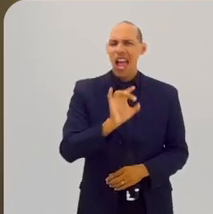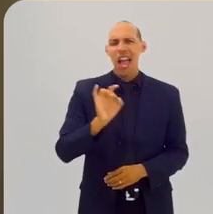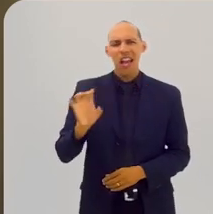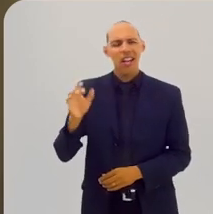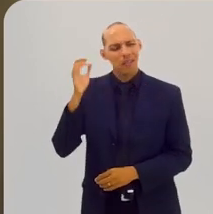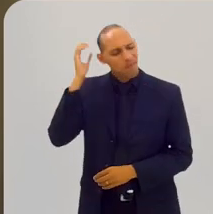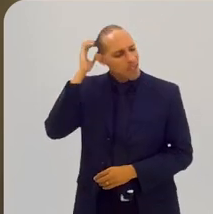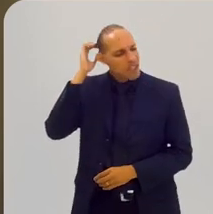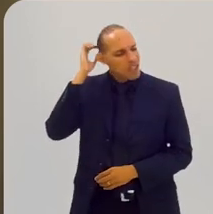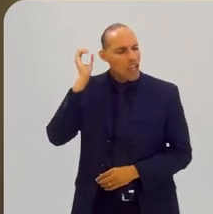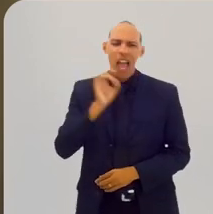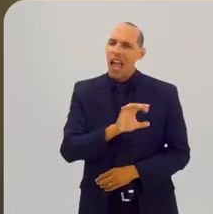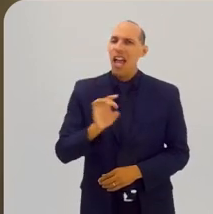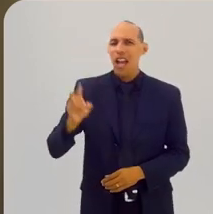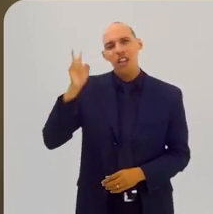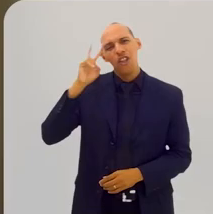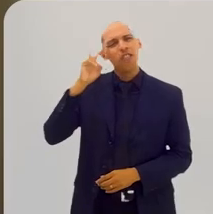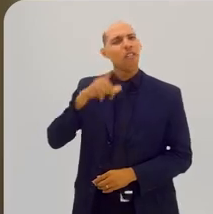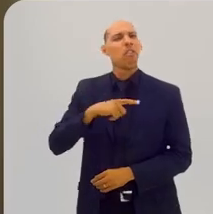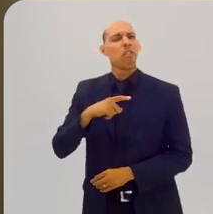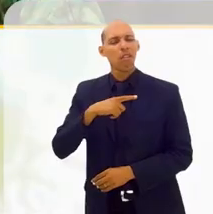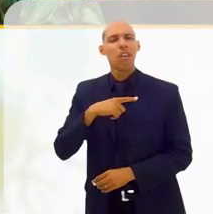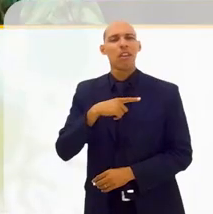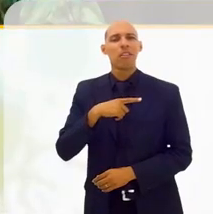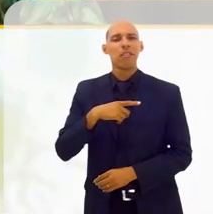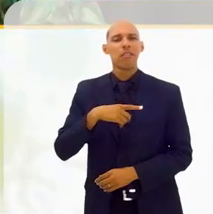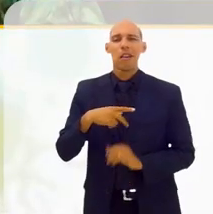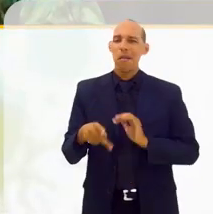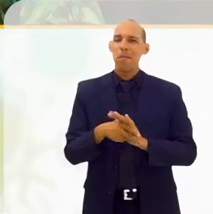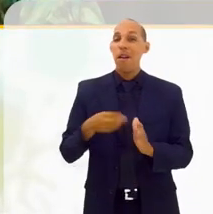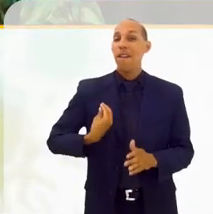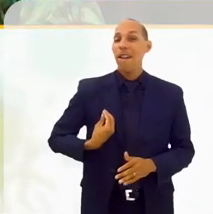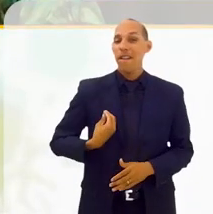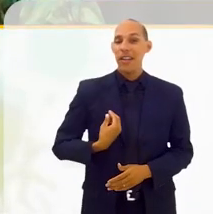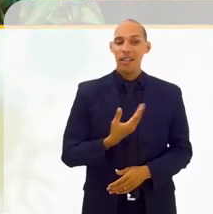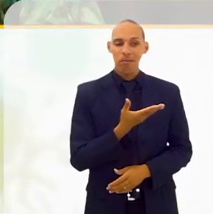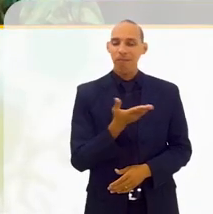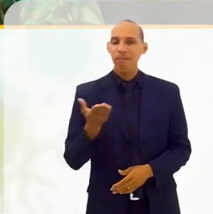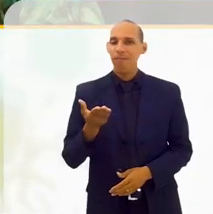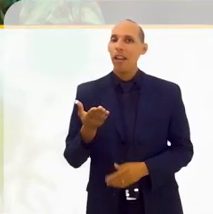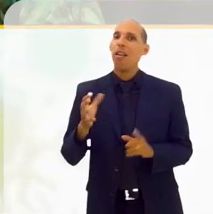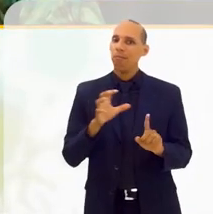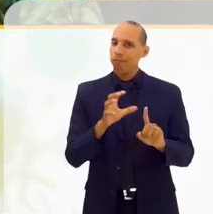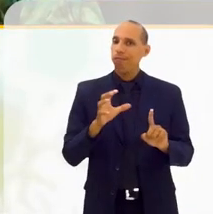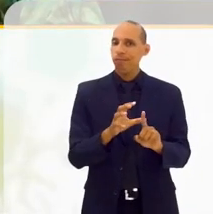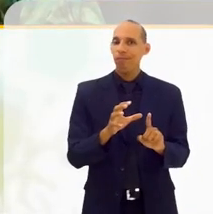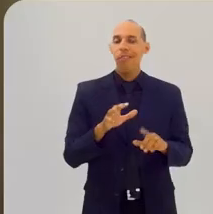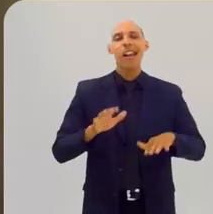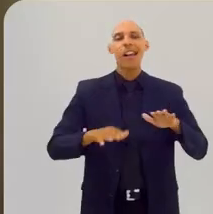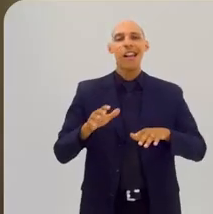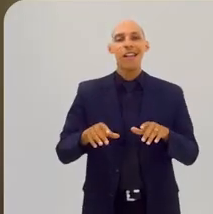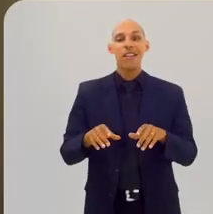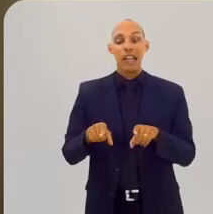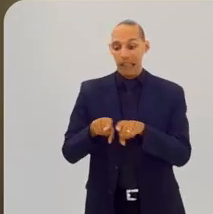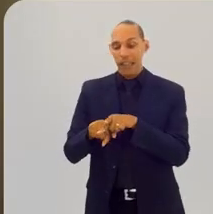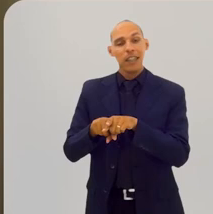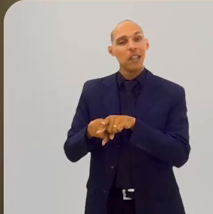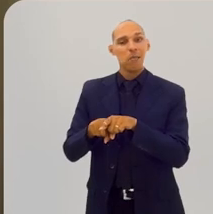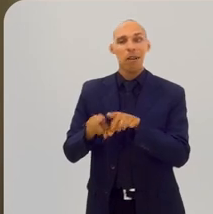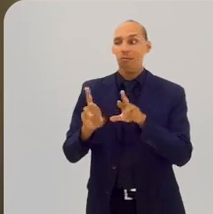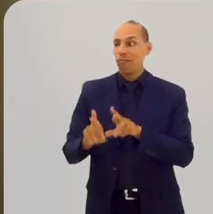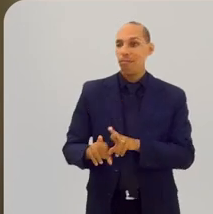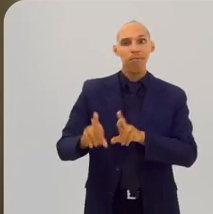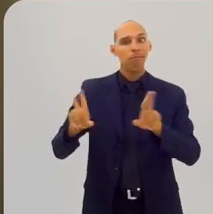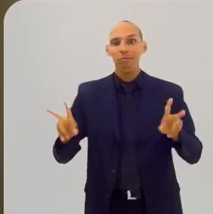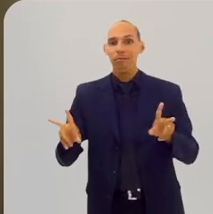um tem a sua eu acho que a sua história de vida eu acho que isso influencia muito a gente às vezes vê irmãos diferentes